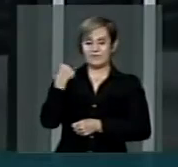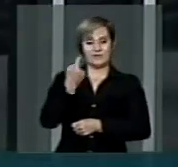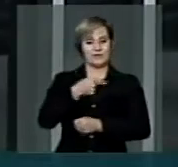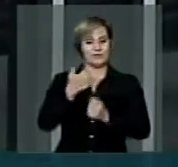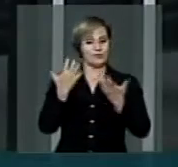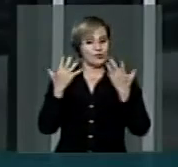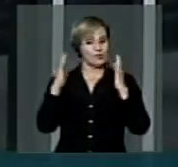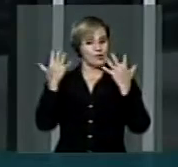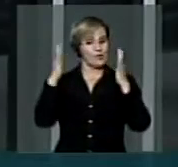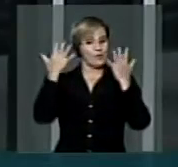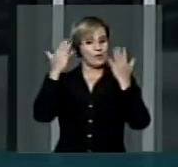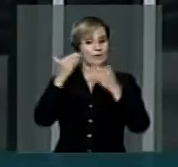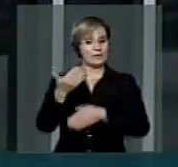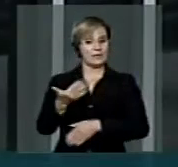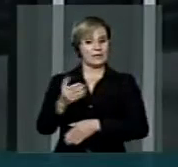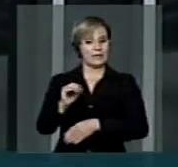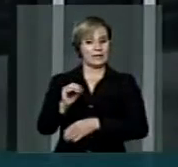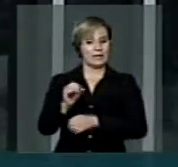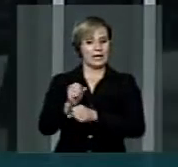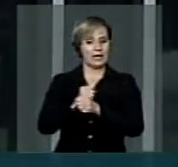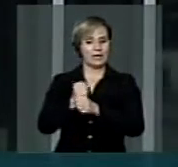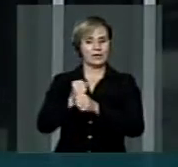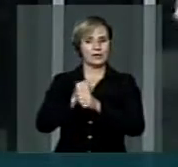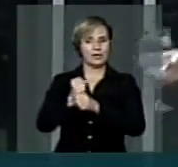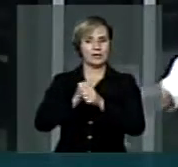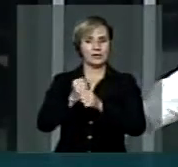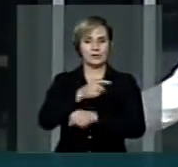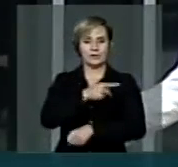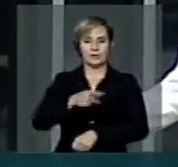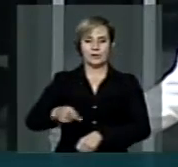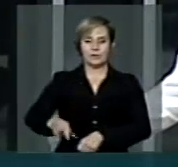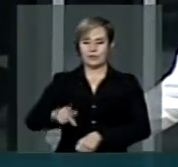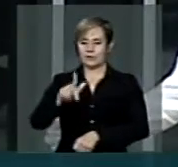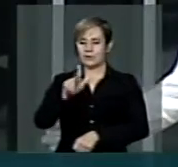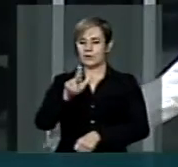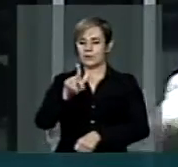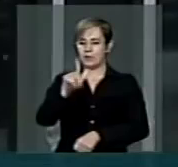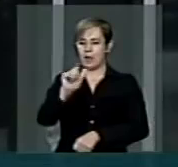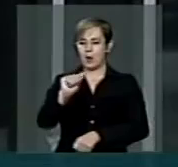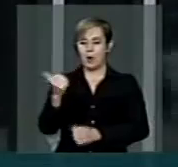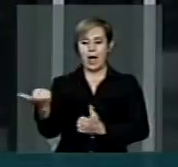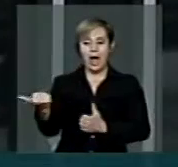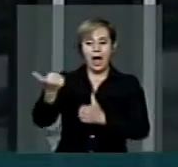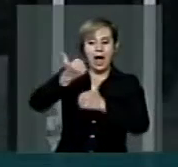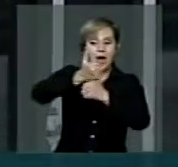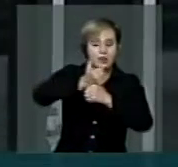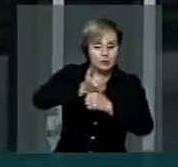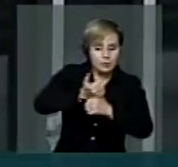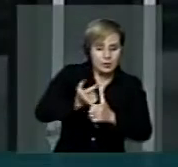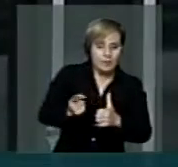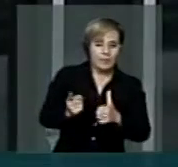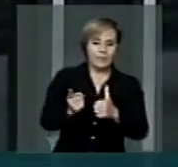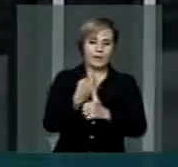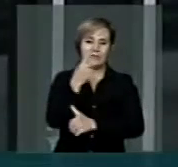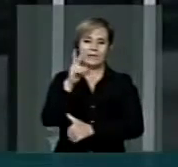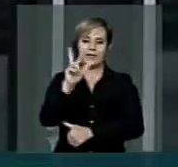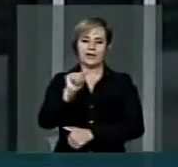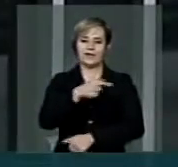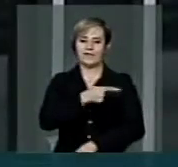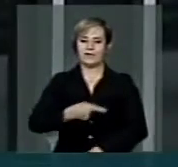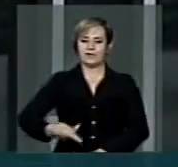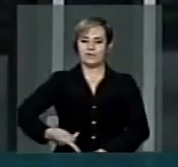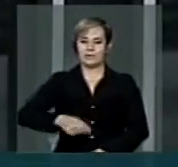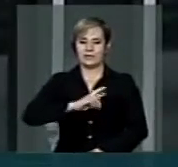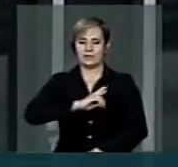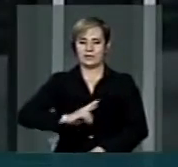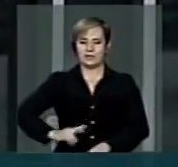comemoramos 10 anos que o presidente Lula assumiu pela primeira vez a presidência da República do nosso